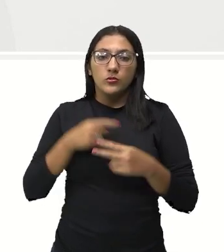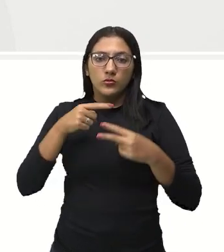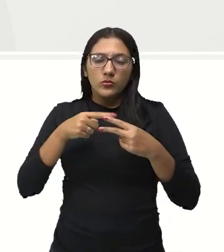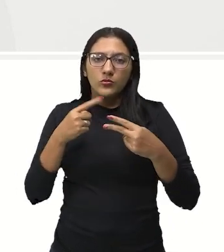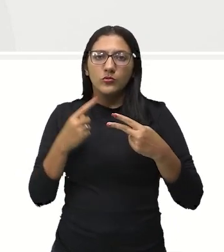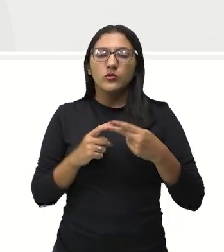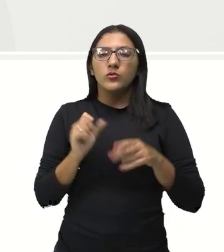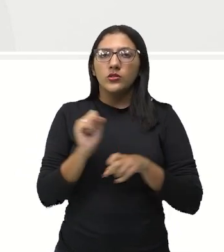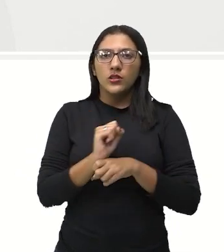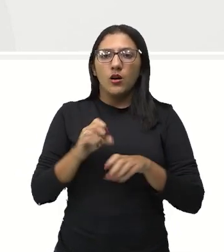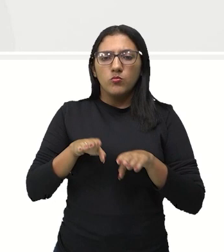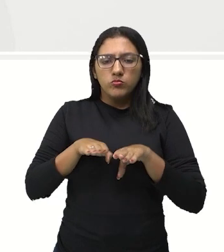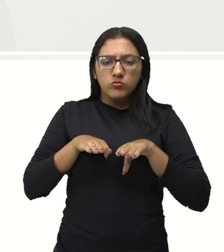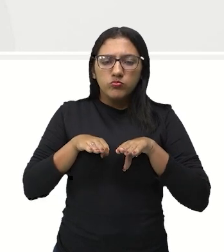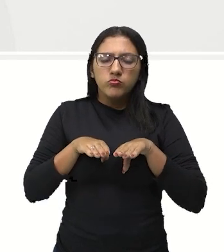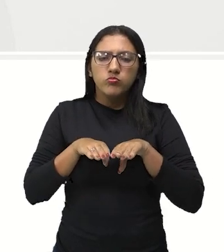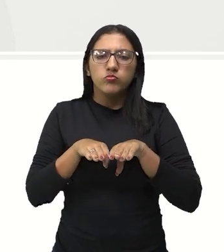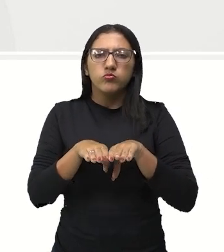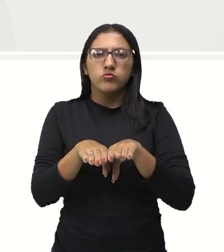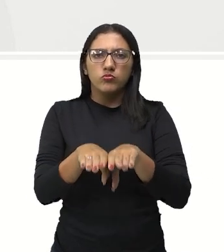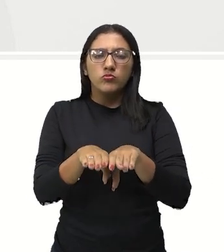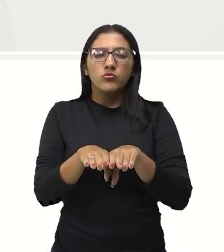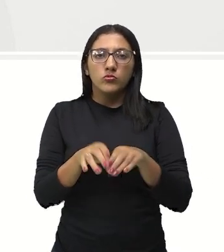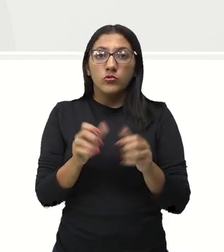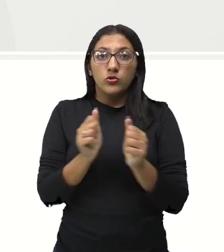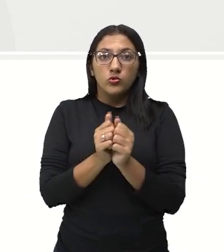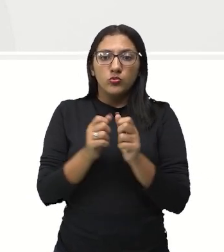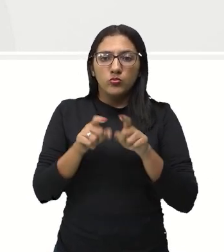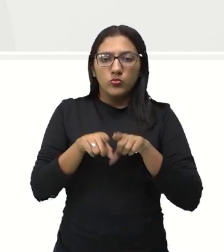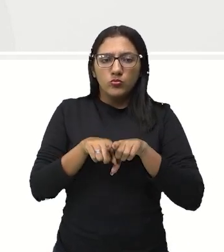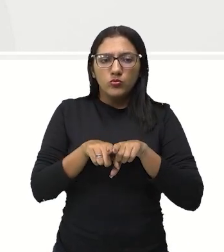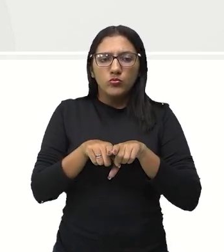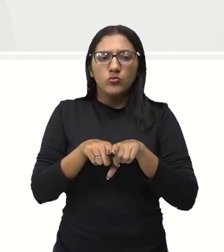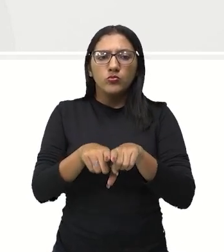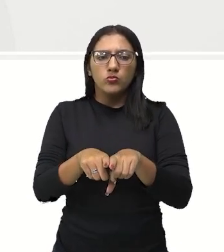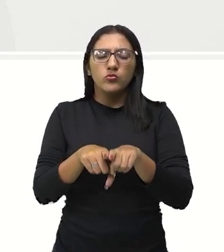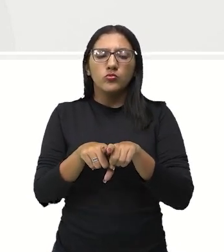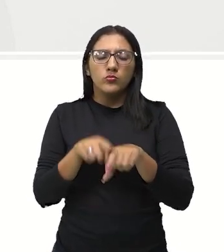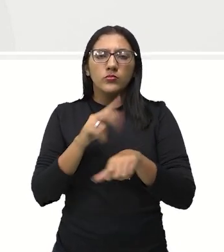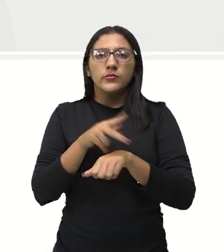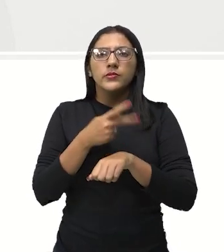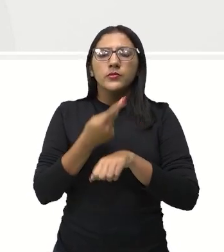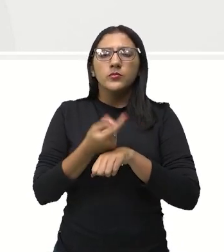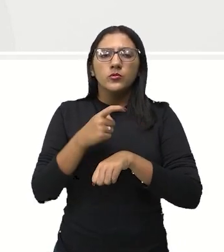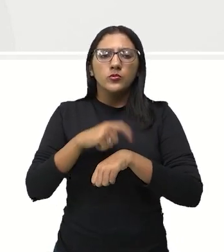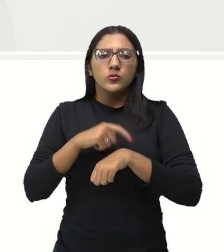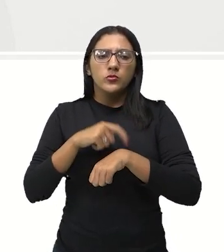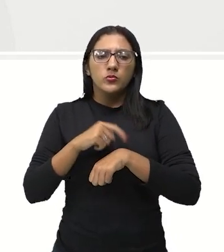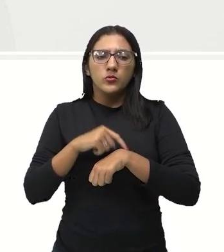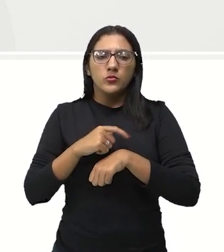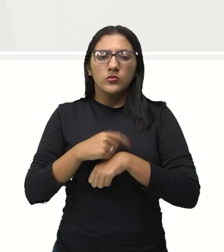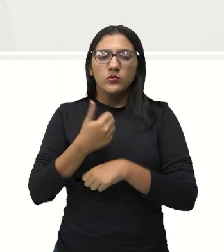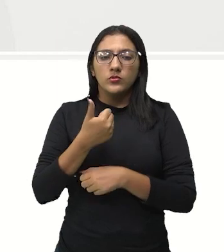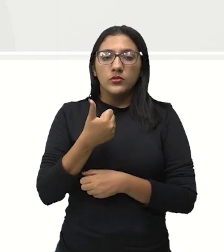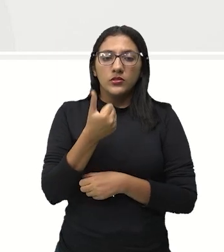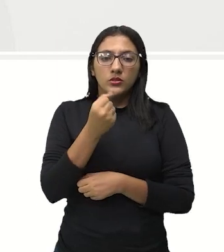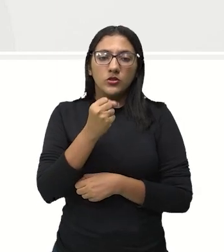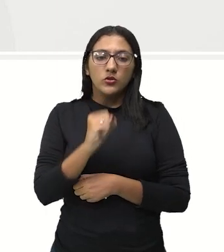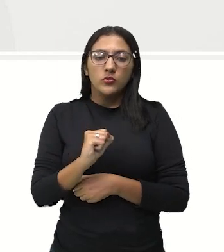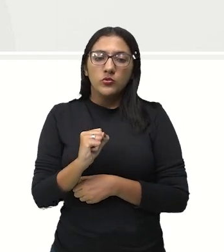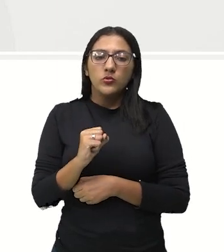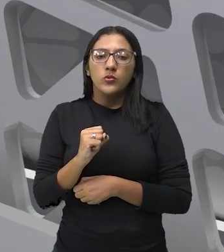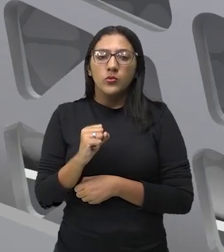Tá legal? E aí a gente acabou de responder aí a nossa questão aí sobre MMC. Tá legal? A gente usou